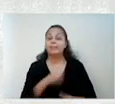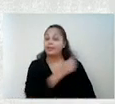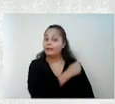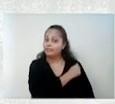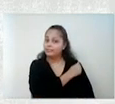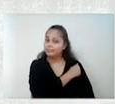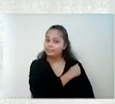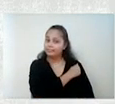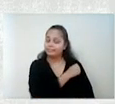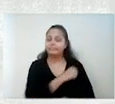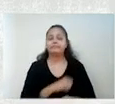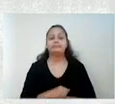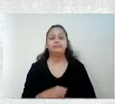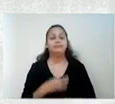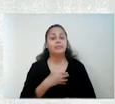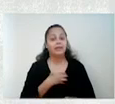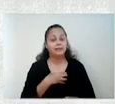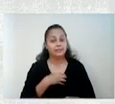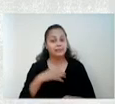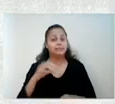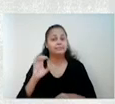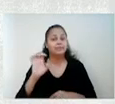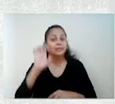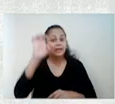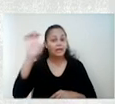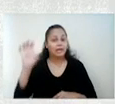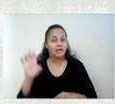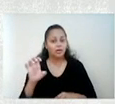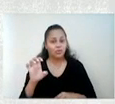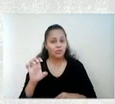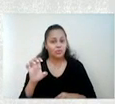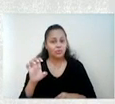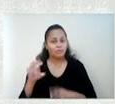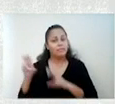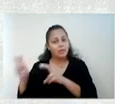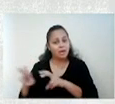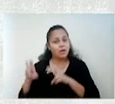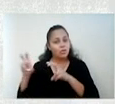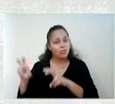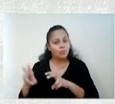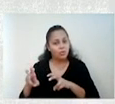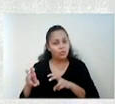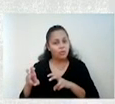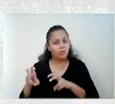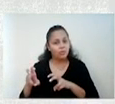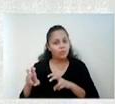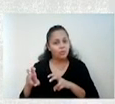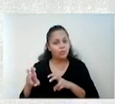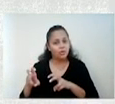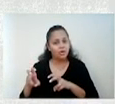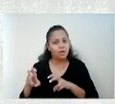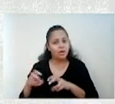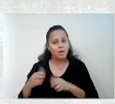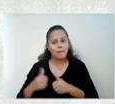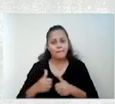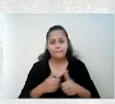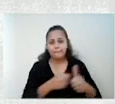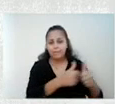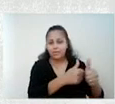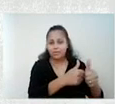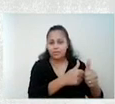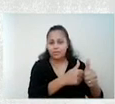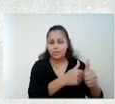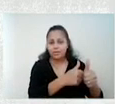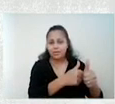Galera, dessa forma, a Europa rural passou a ser percorrida por um grande número de